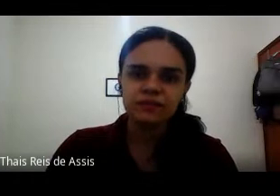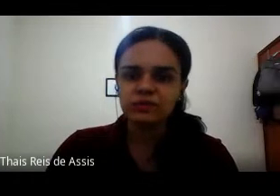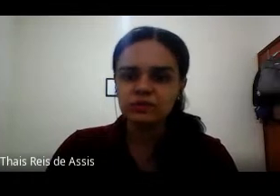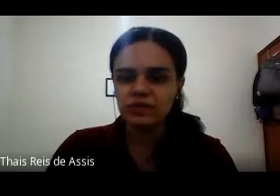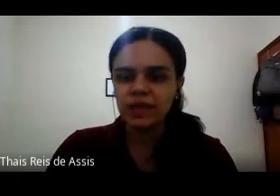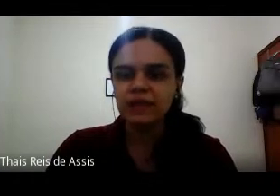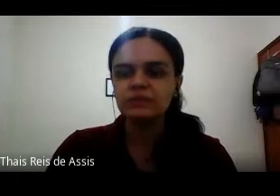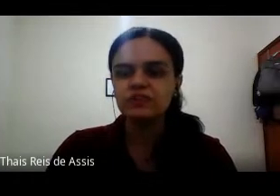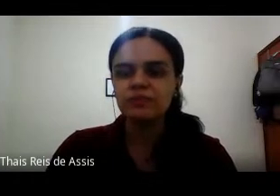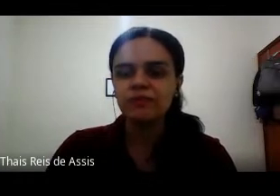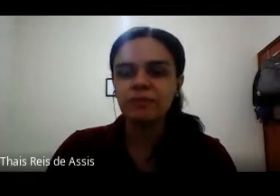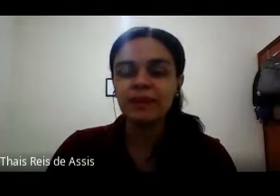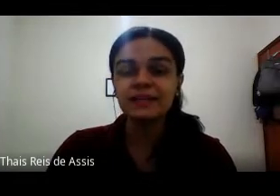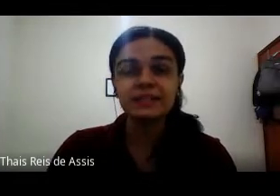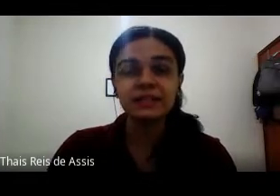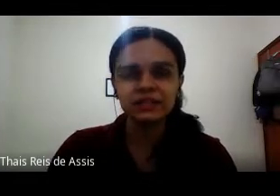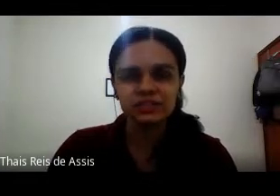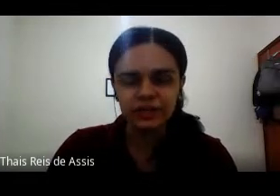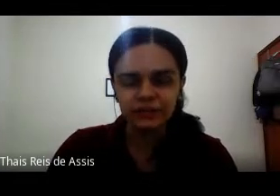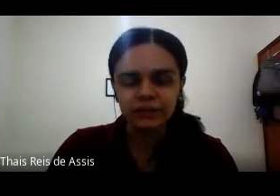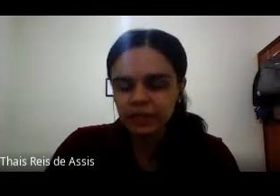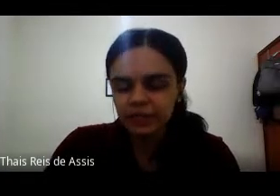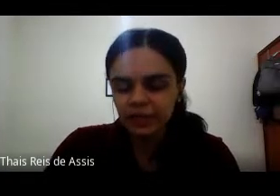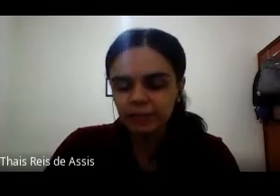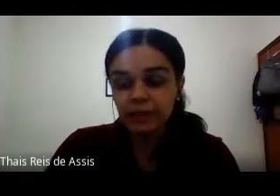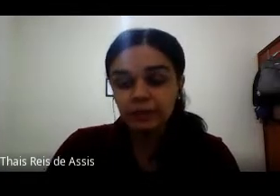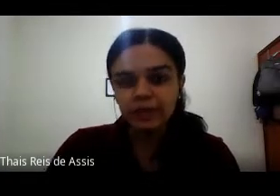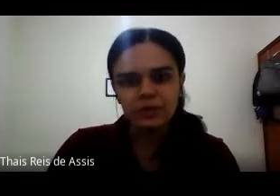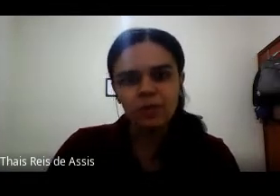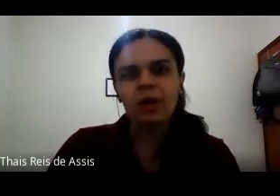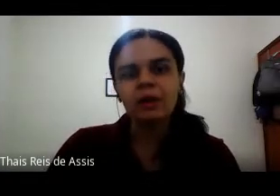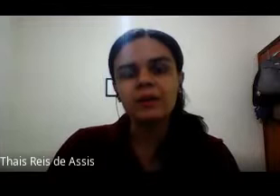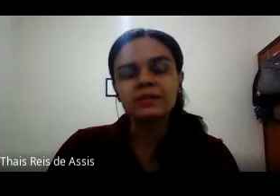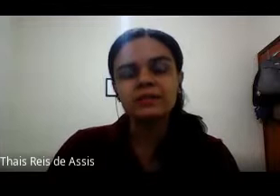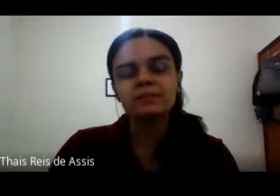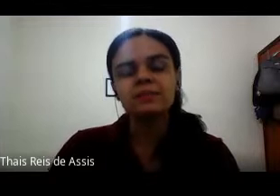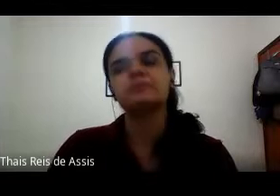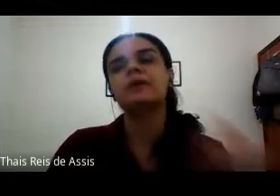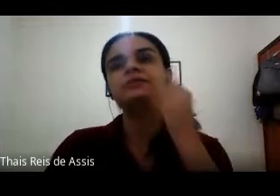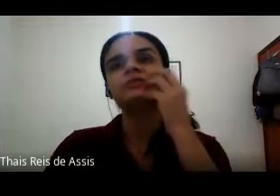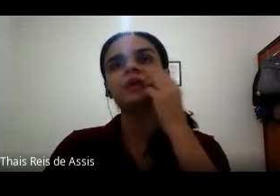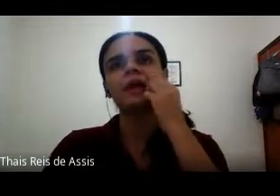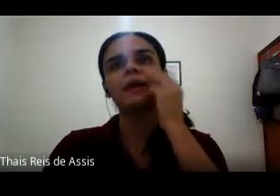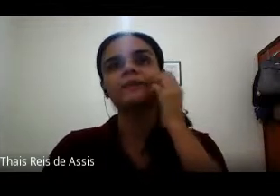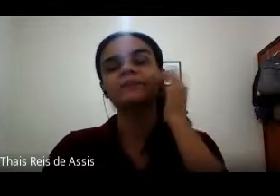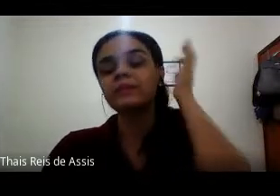você forme sujeitos de uma forma mais crítica. Que o papel da escola não é